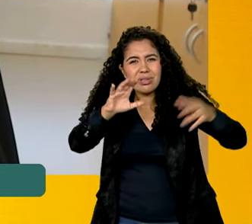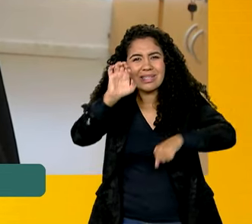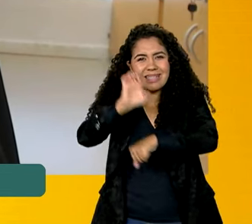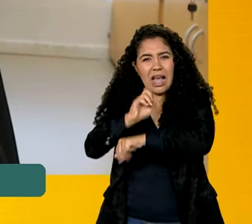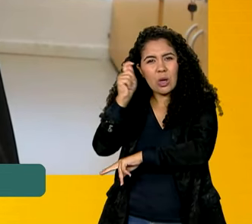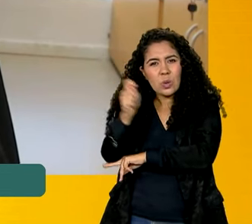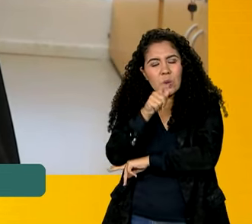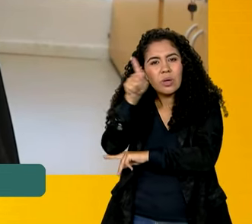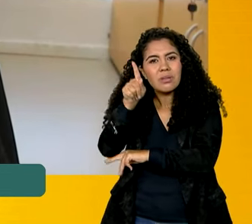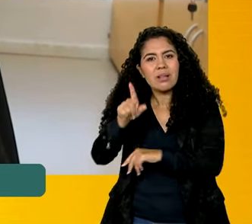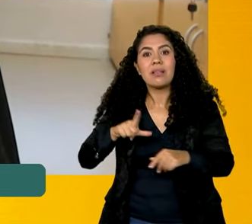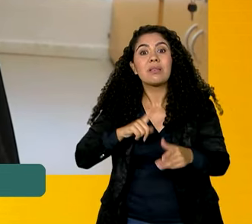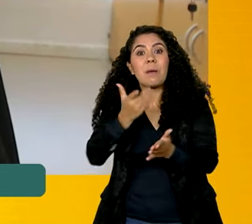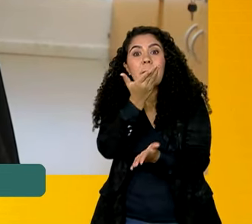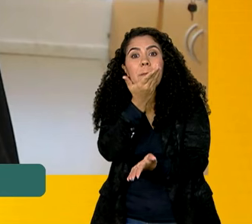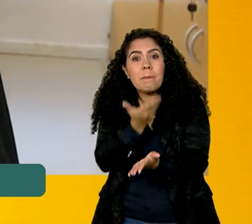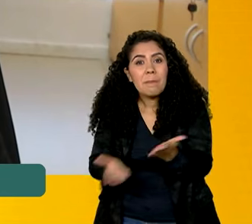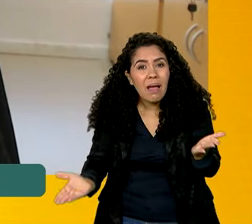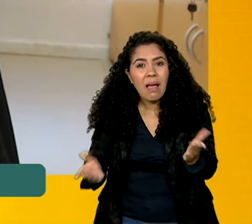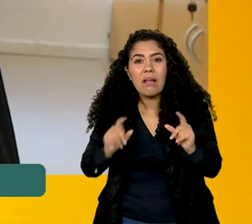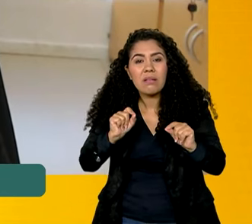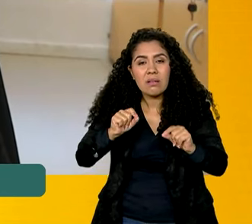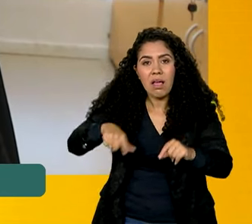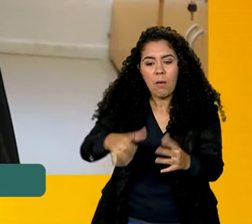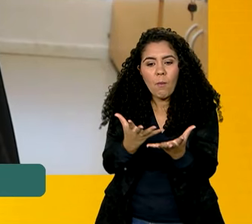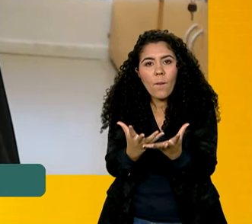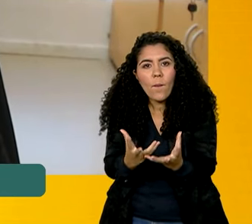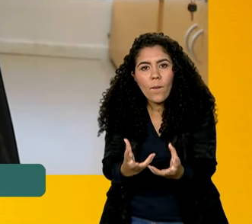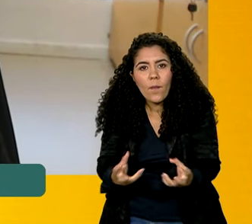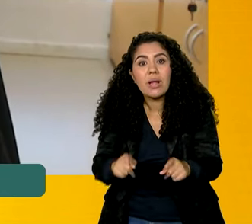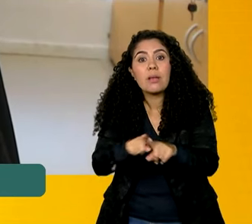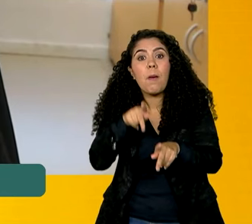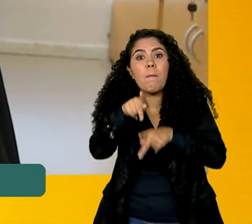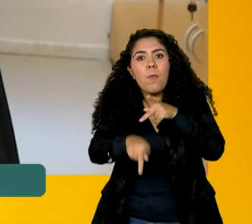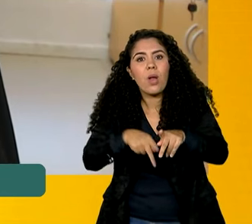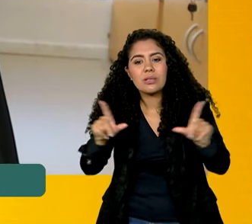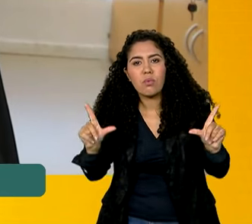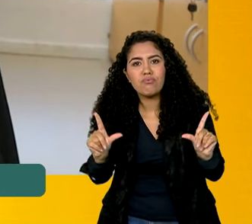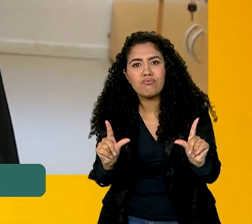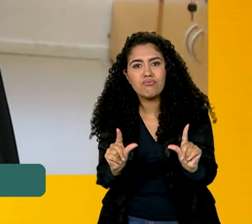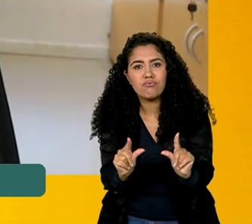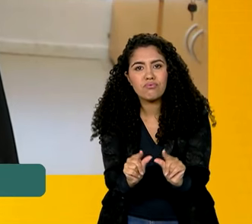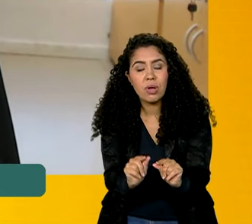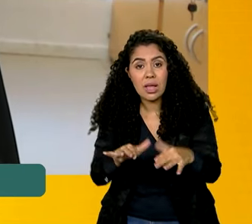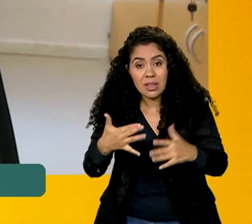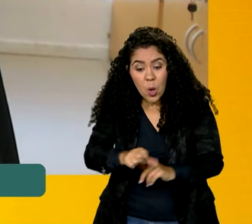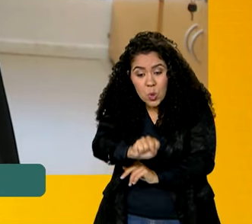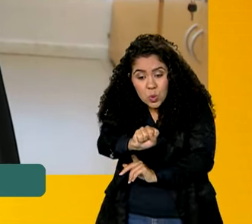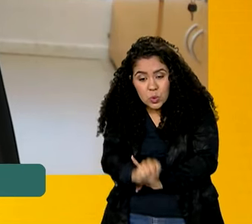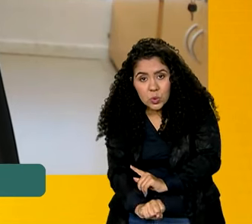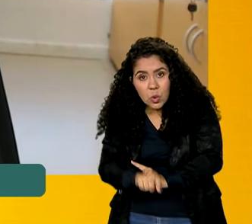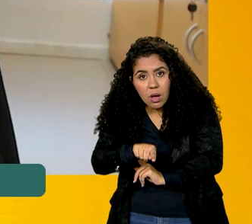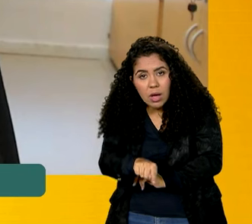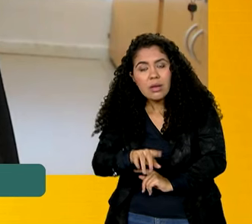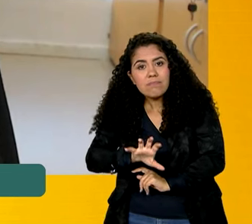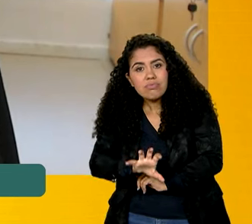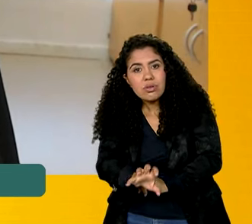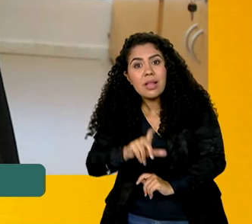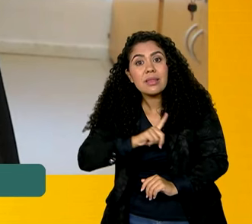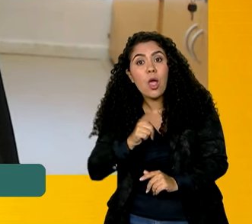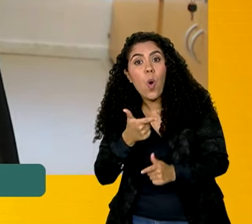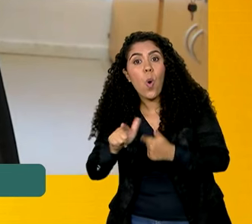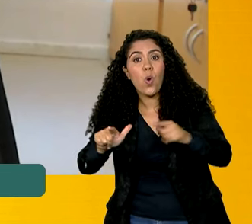grande perda de dinamismo e esvaziamento populacional. Então, o Arco Sul já apresenta outros tipos